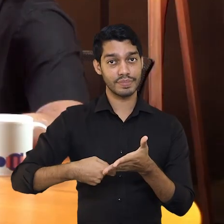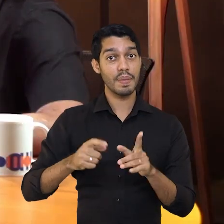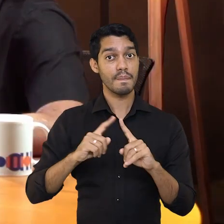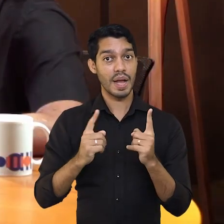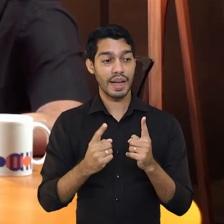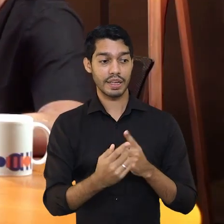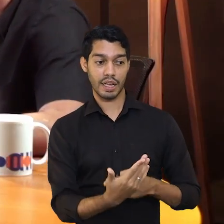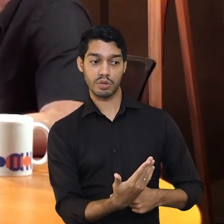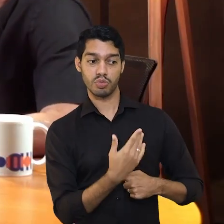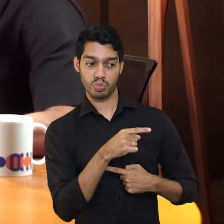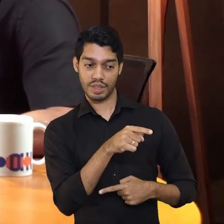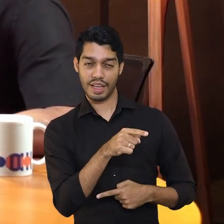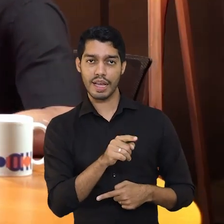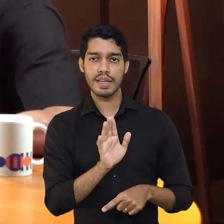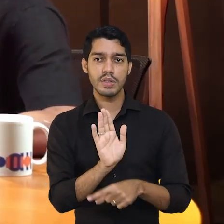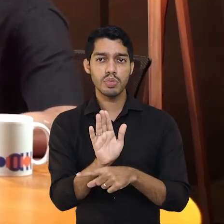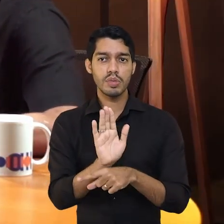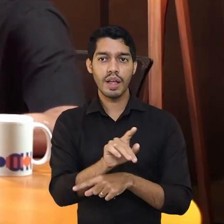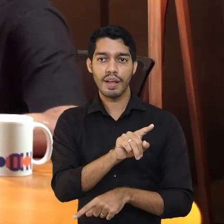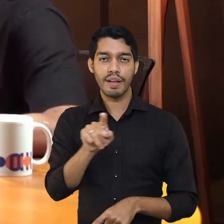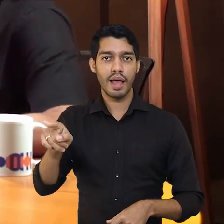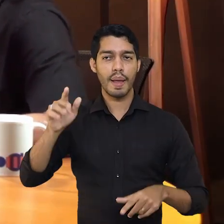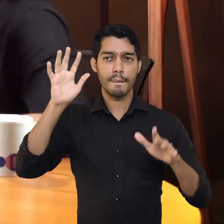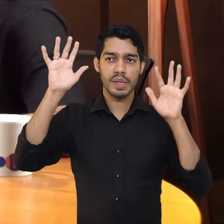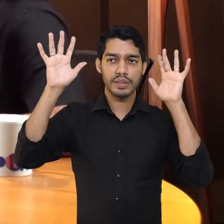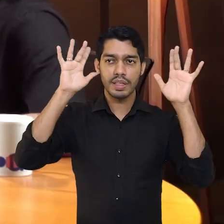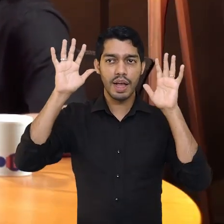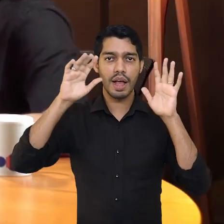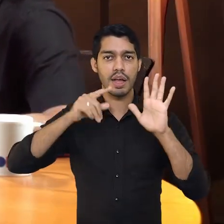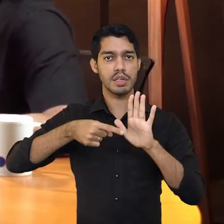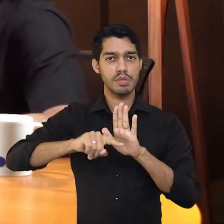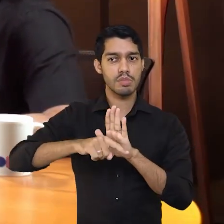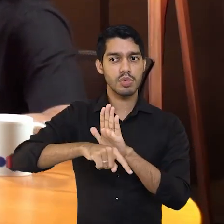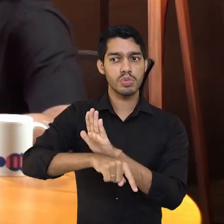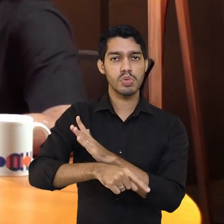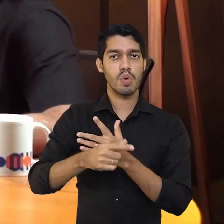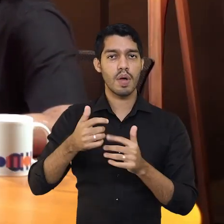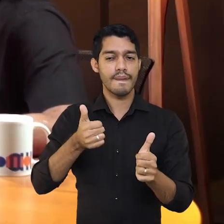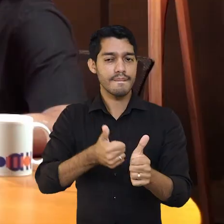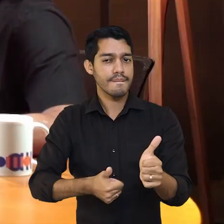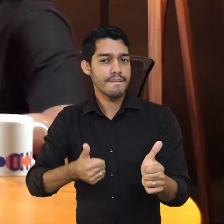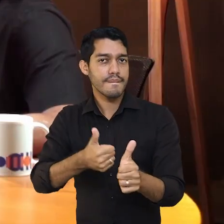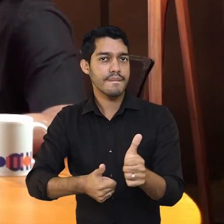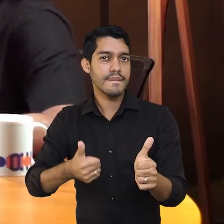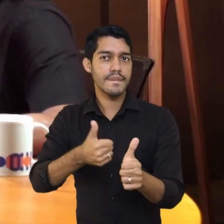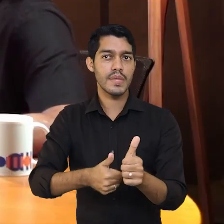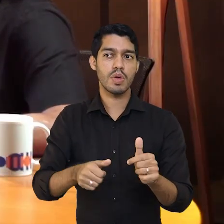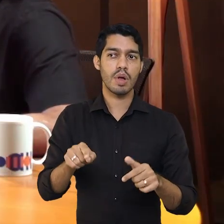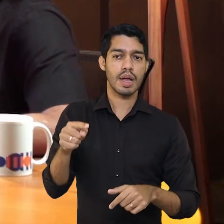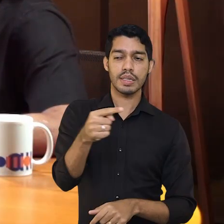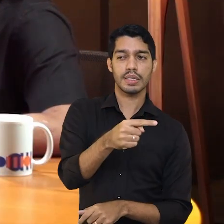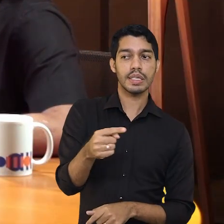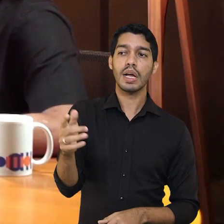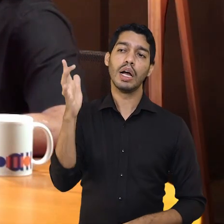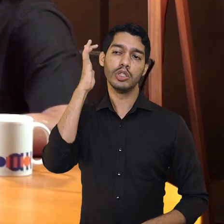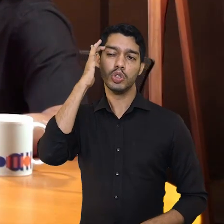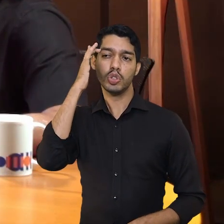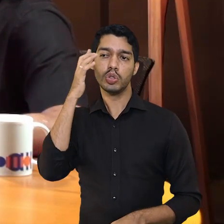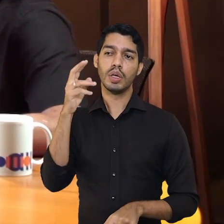pode fazer. Inclusive, eu tenho um tutor de inteligência artificial que me ajuda a dar feedback de redação para os meus alunos e tá ótimo.